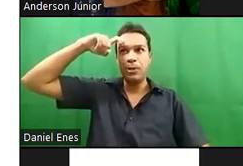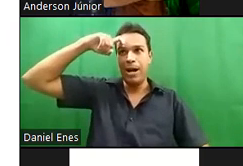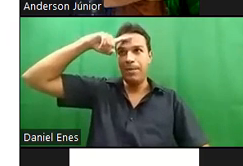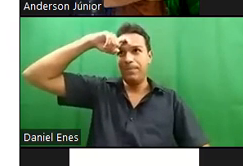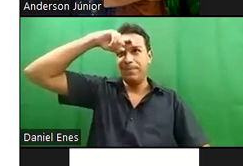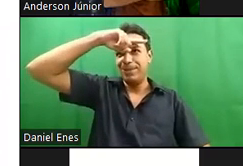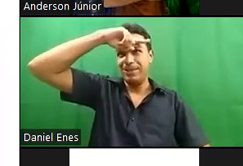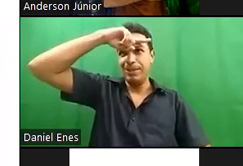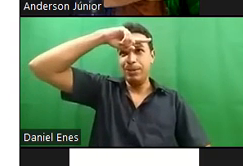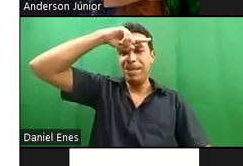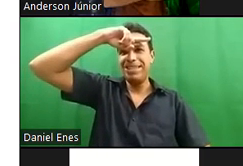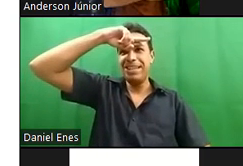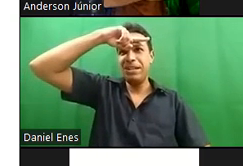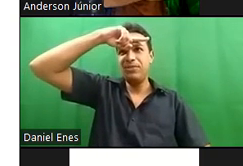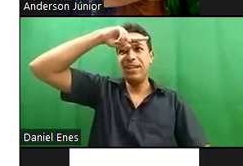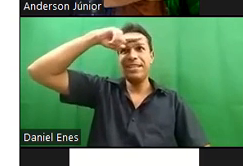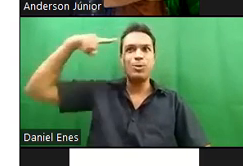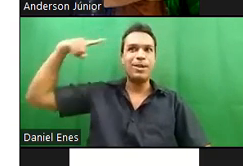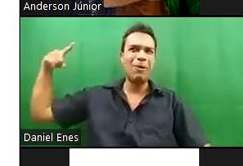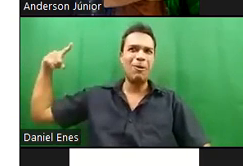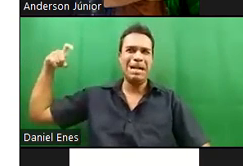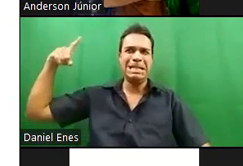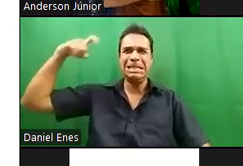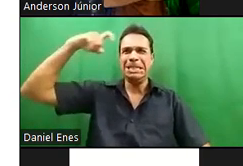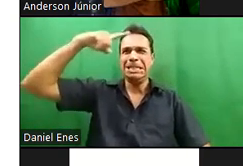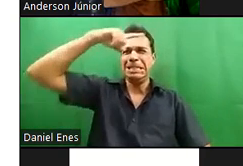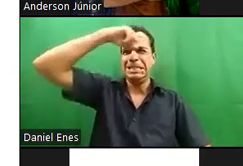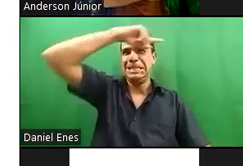Repara só. E perceba a diferença do grau, ó.